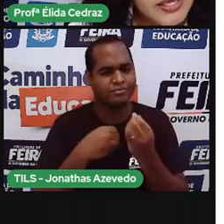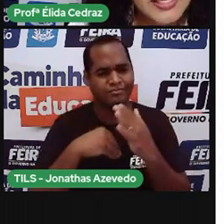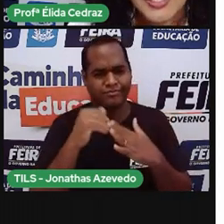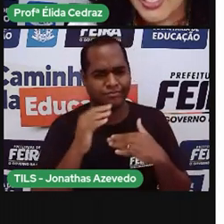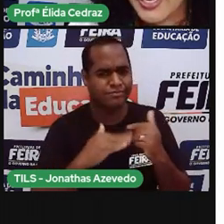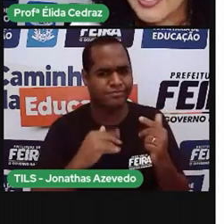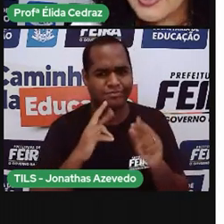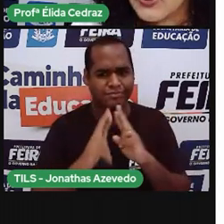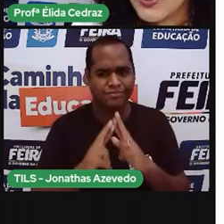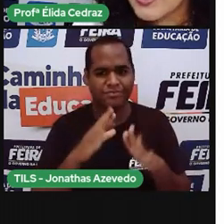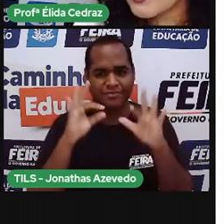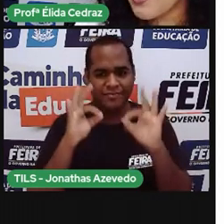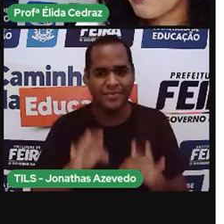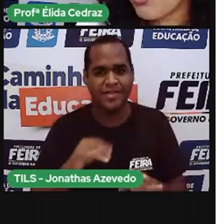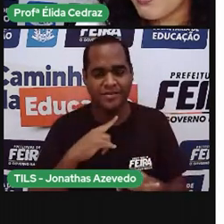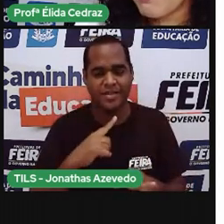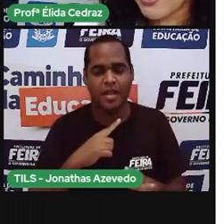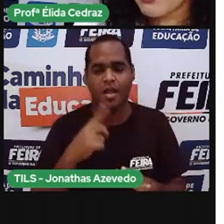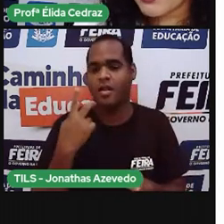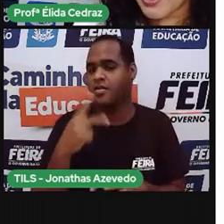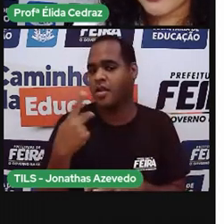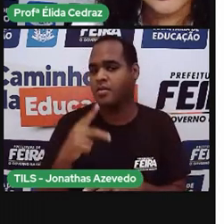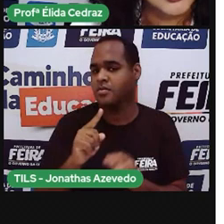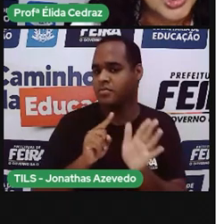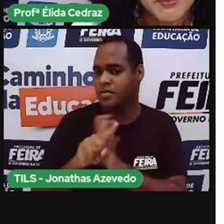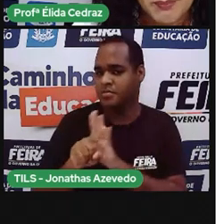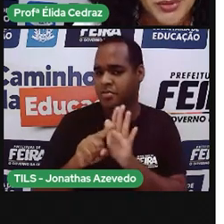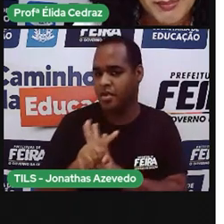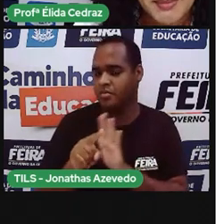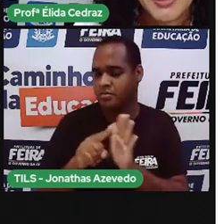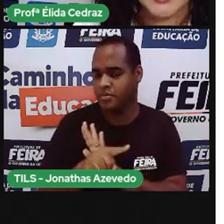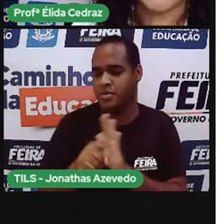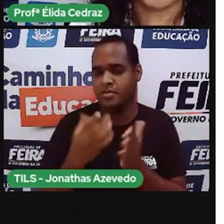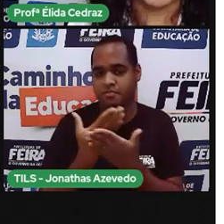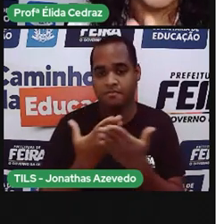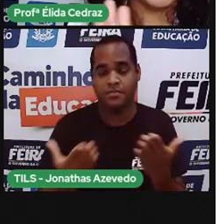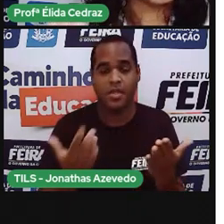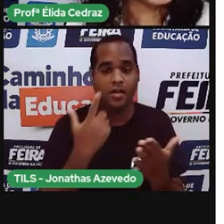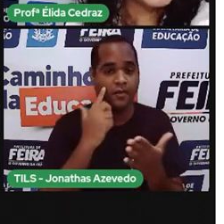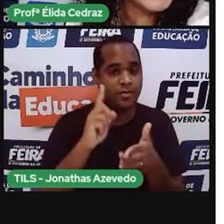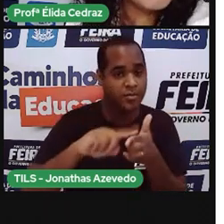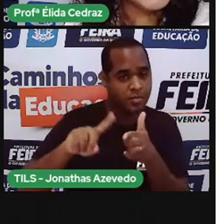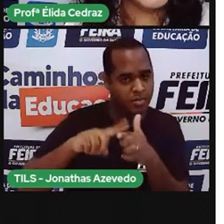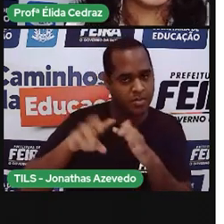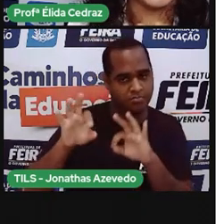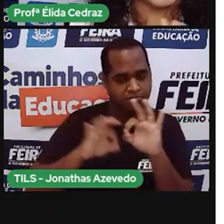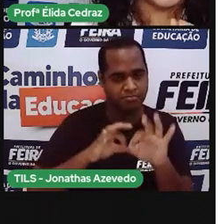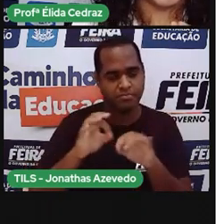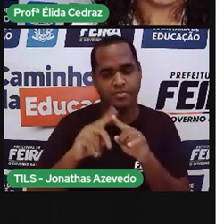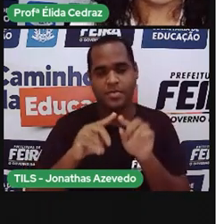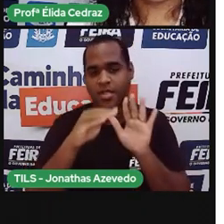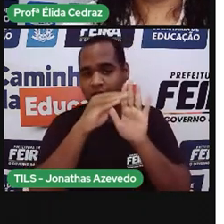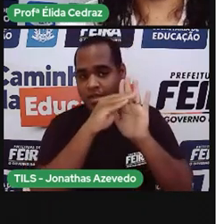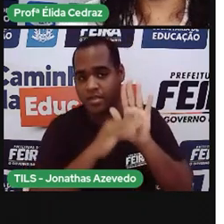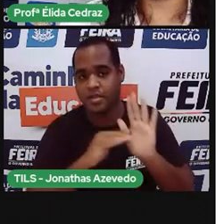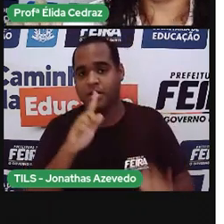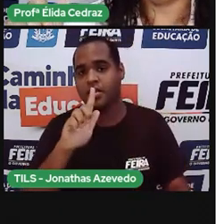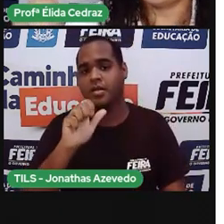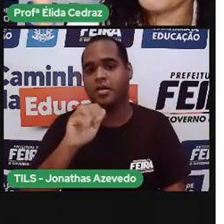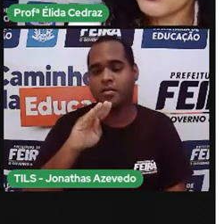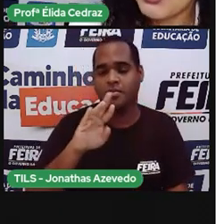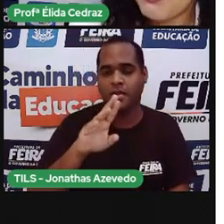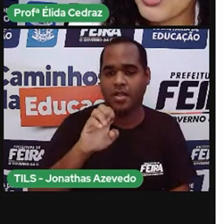resolver essas coisas que a Pró vai perguntar. Tipo um probleminha. A lista de Gabriela está aqui. Você